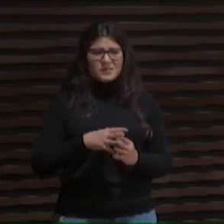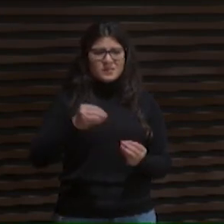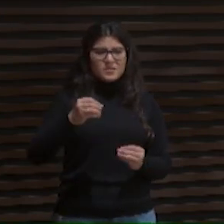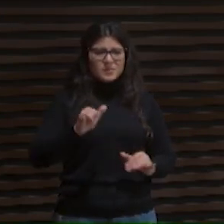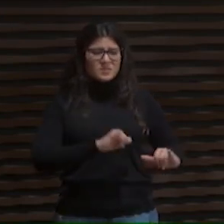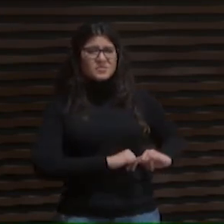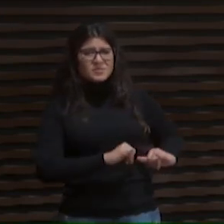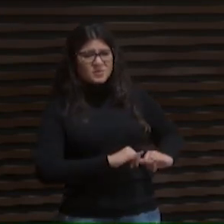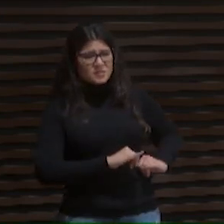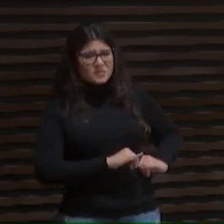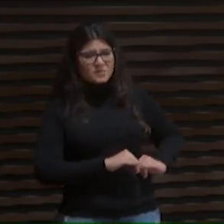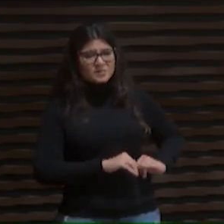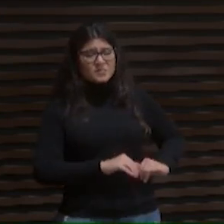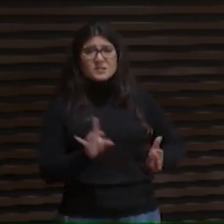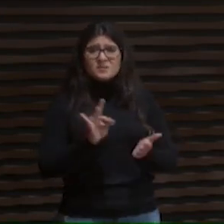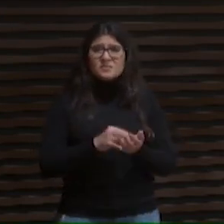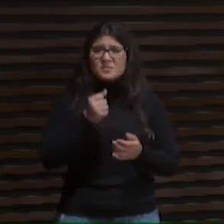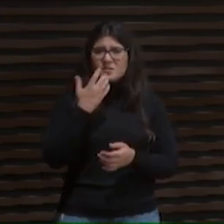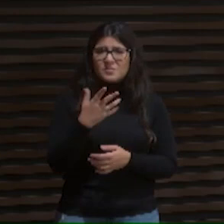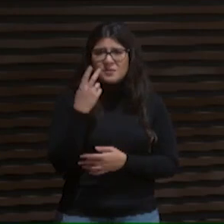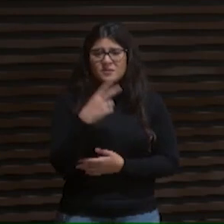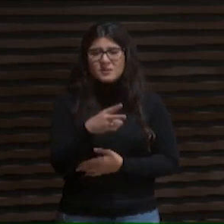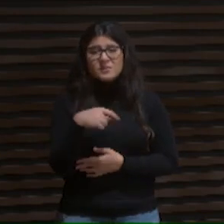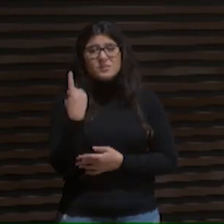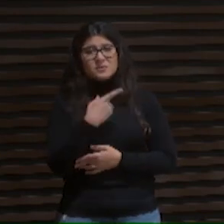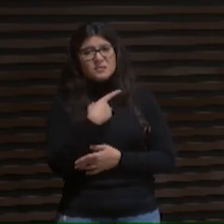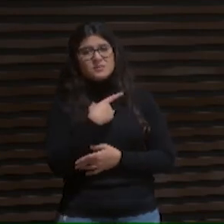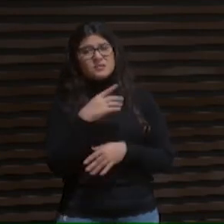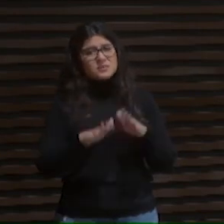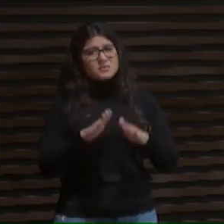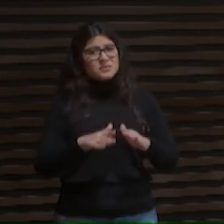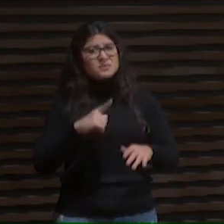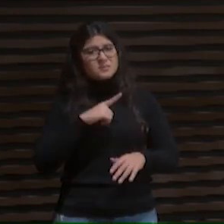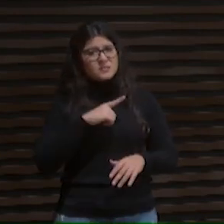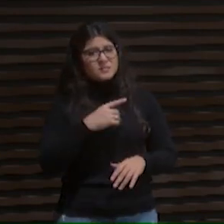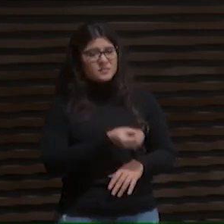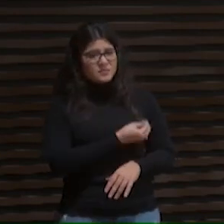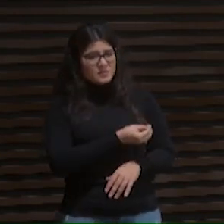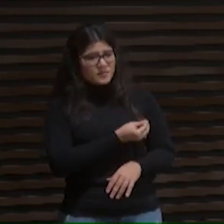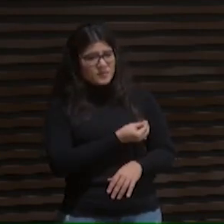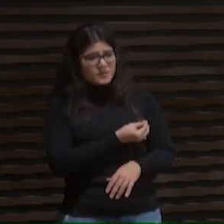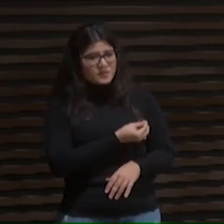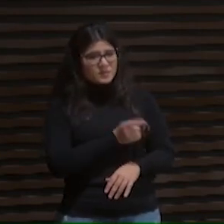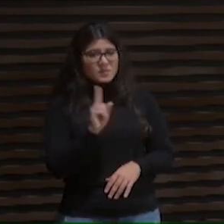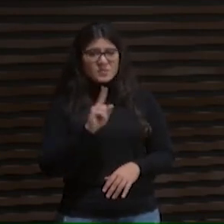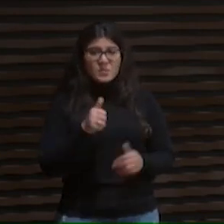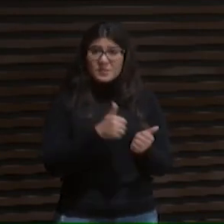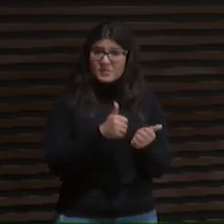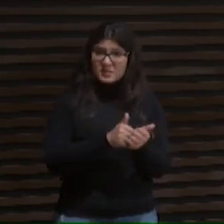De fato, é bom olhar, porque pode ser que nós passamos a vida não perseguidos como Paulo,